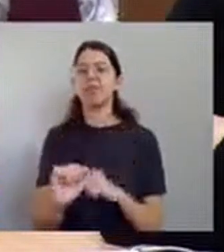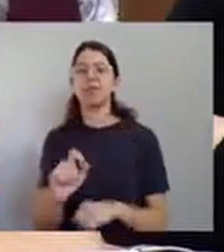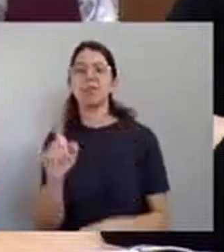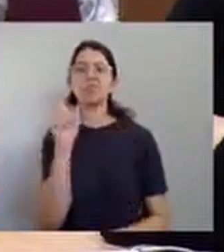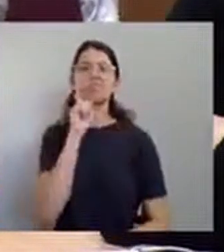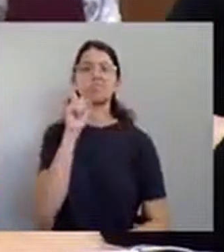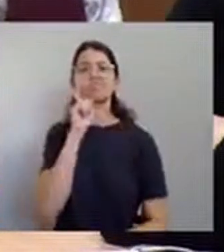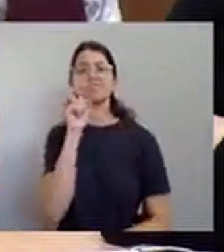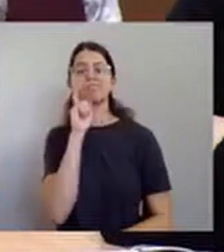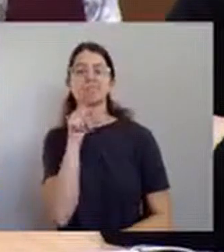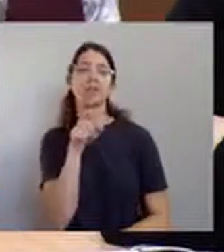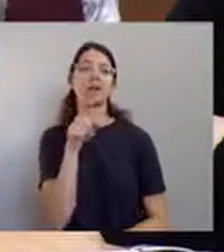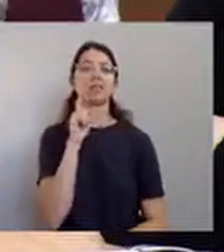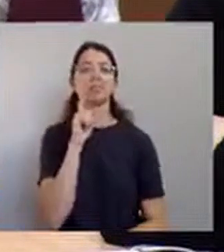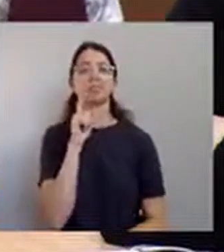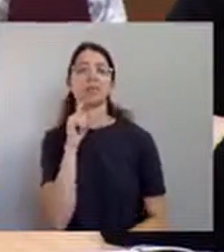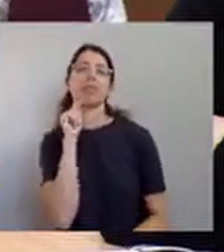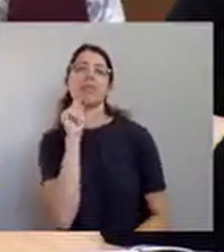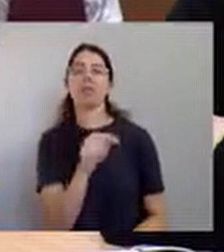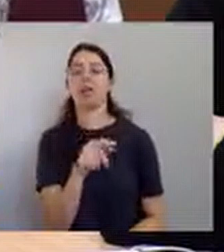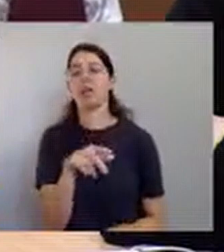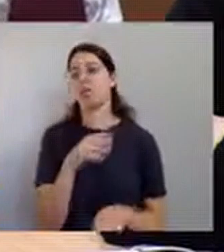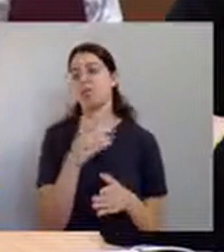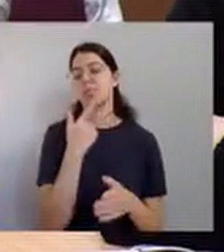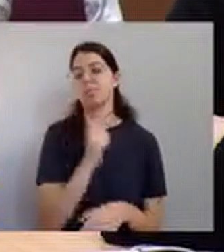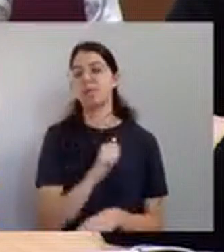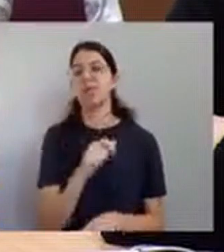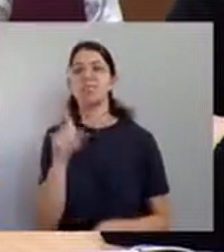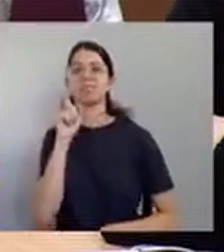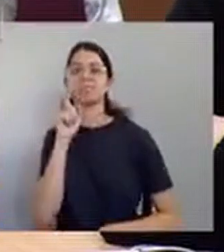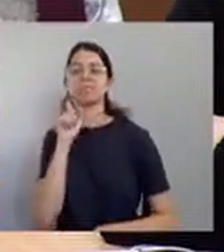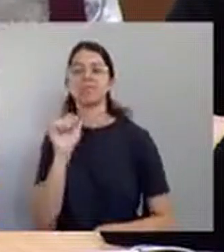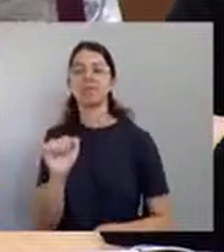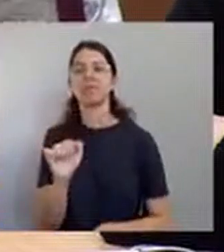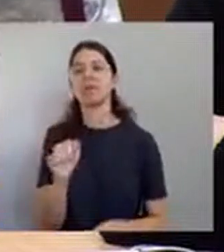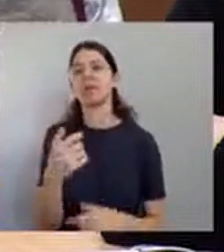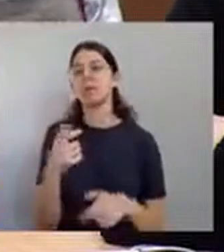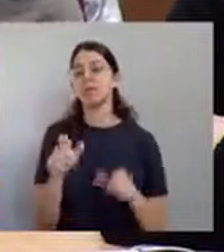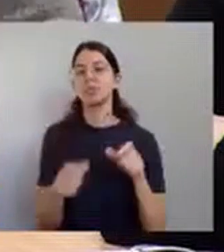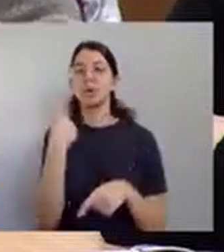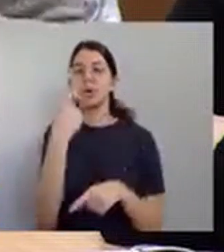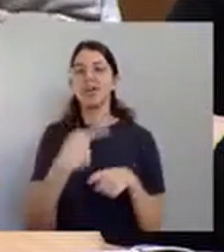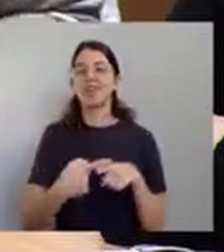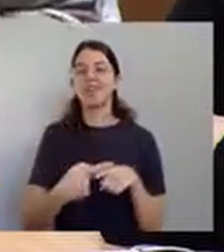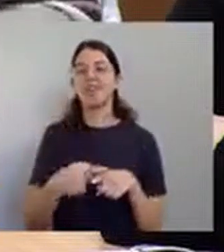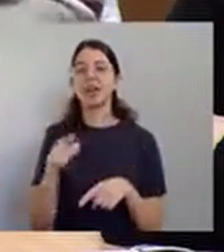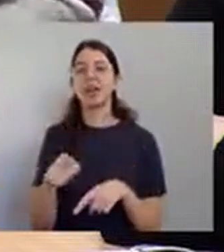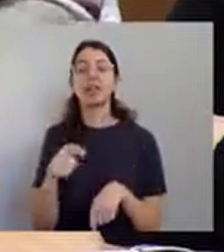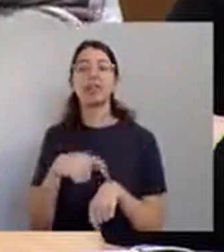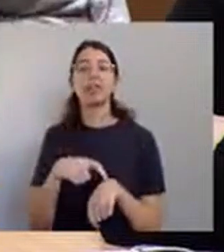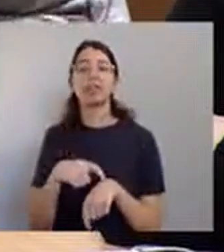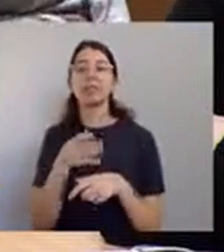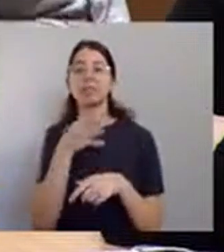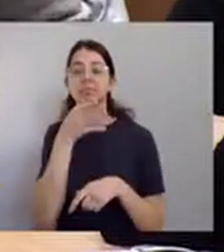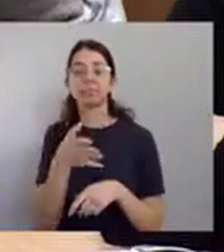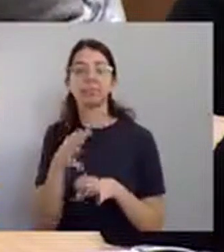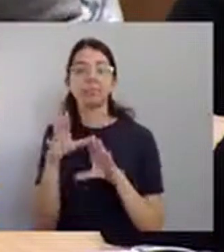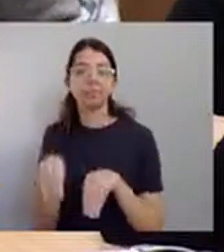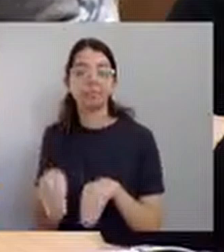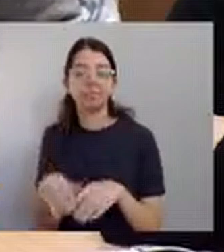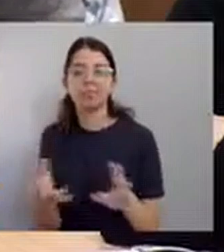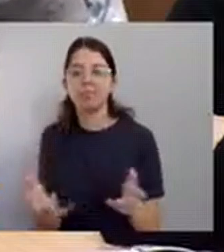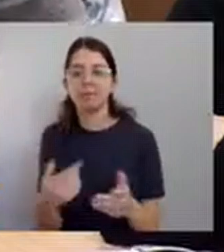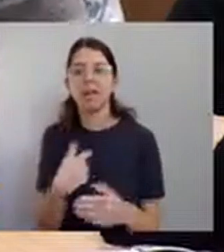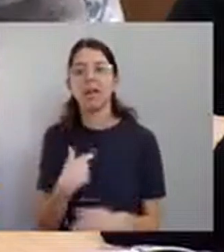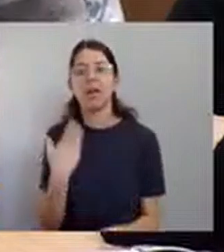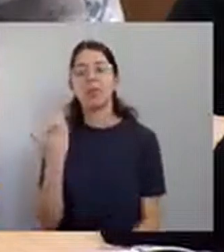indefensável interessa imenso aos oeirenses, a ponto de ter deixado os seus colegas sem tempo de intervenção. Eu não vou dar uma seca nem aos